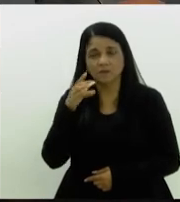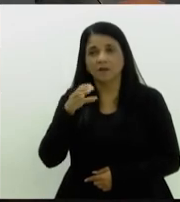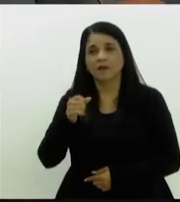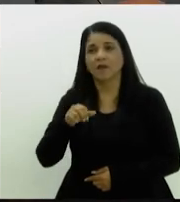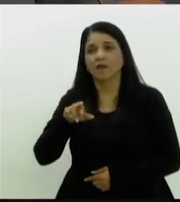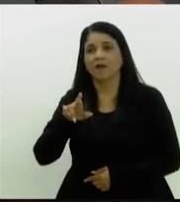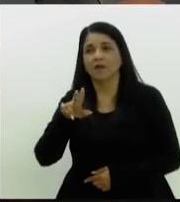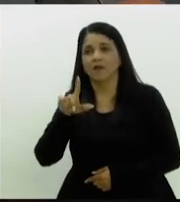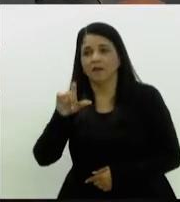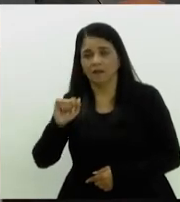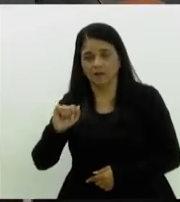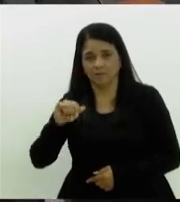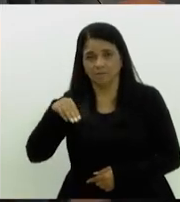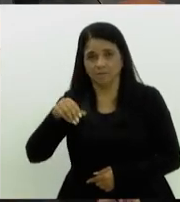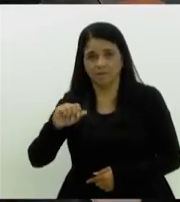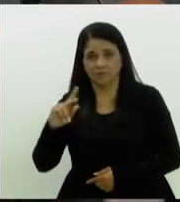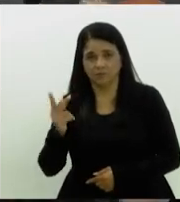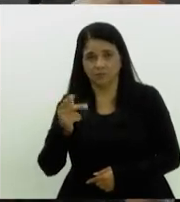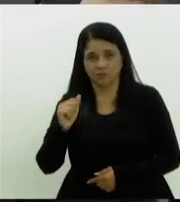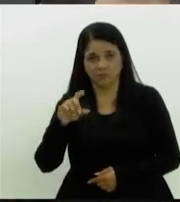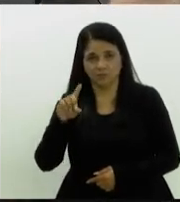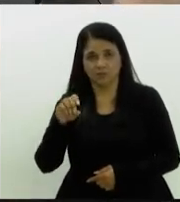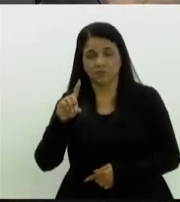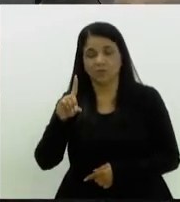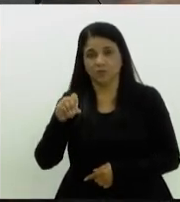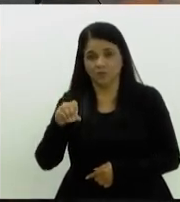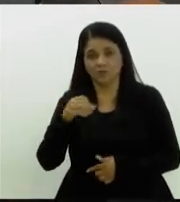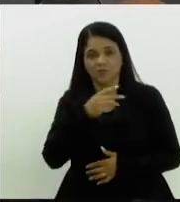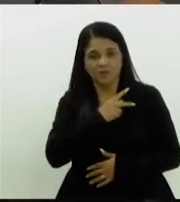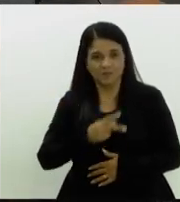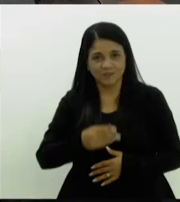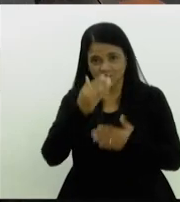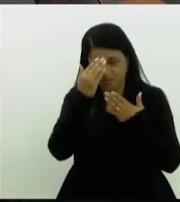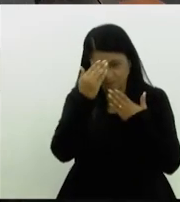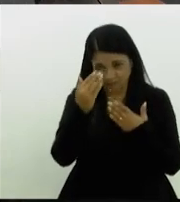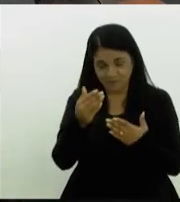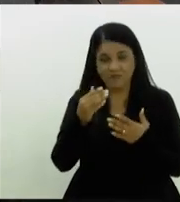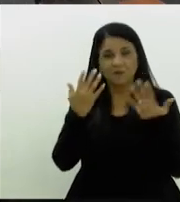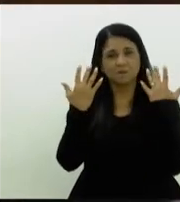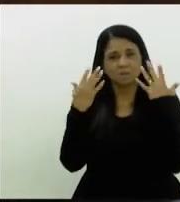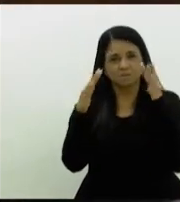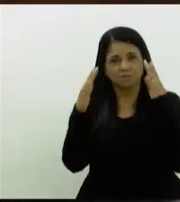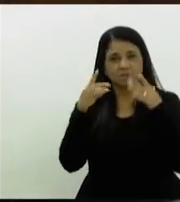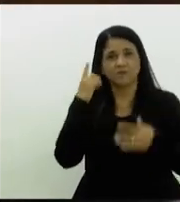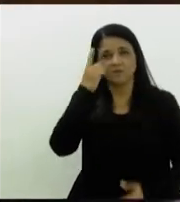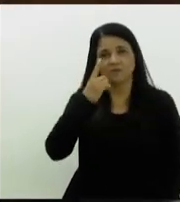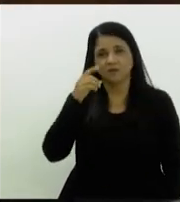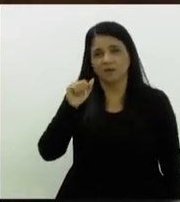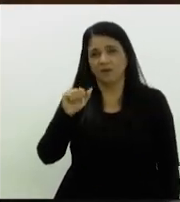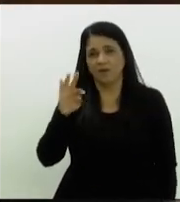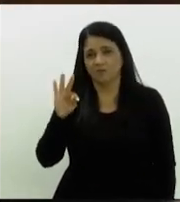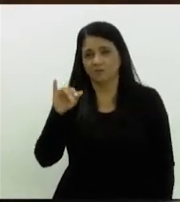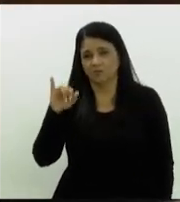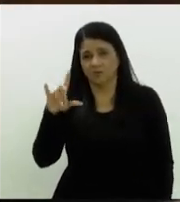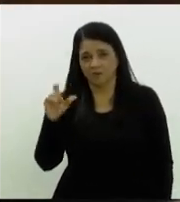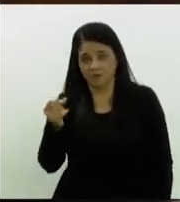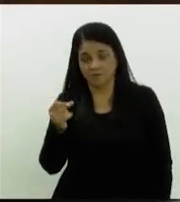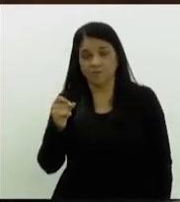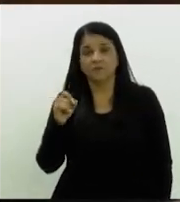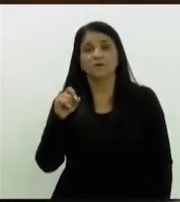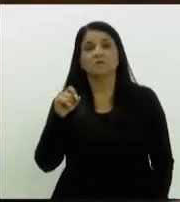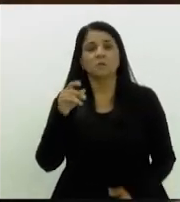Machado. Bom, presidente, muito obrigada. Quero parabenizar ao deputado Átila Nunes pelo